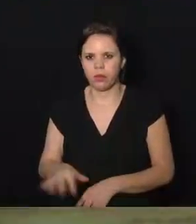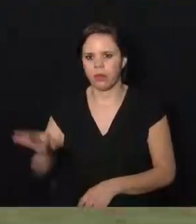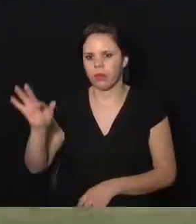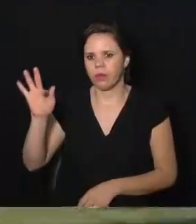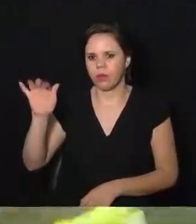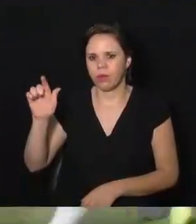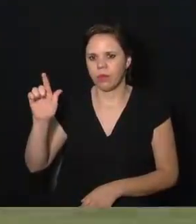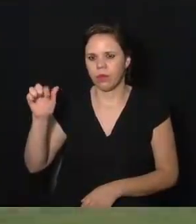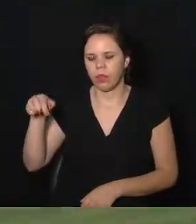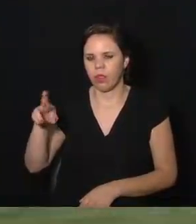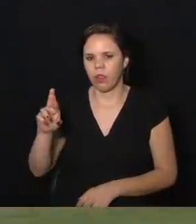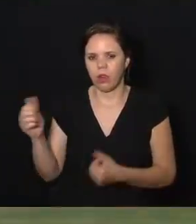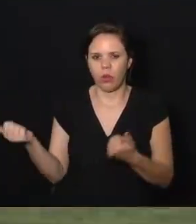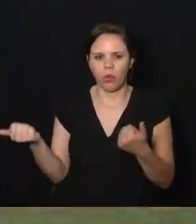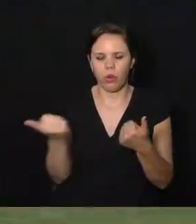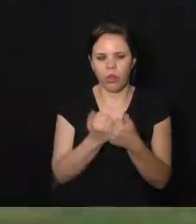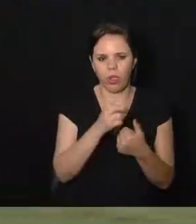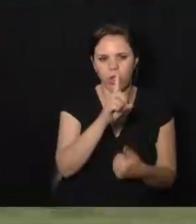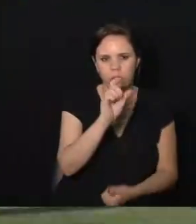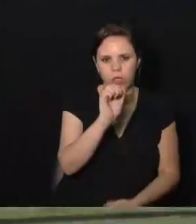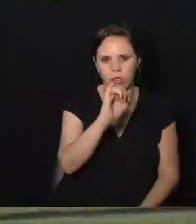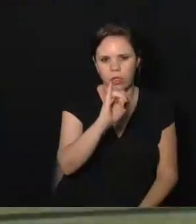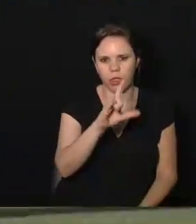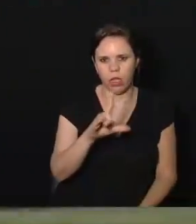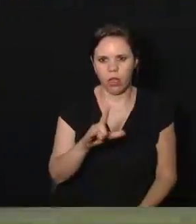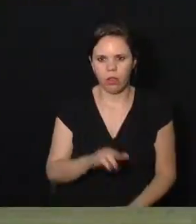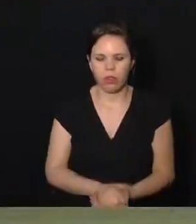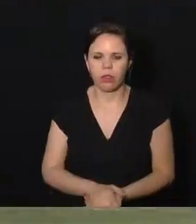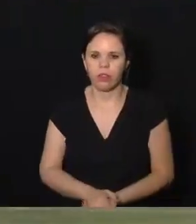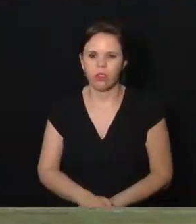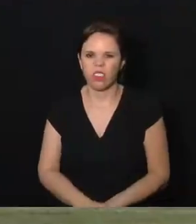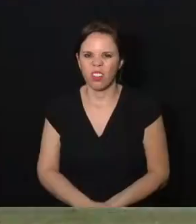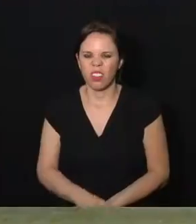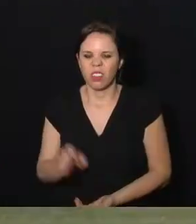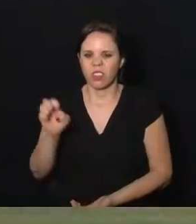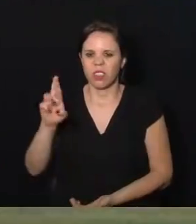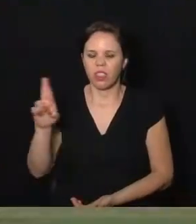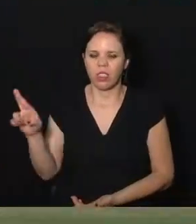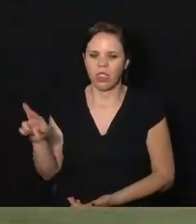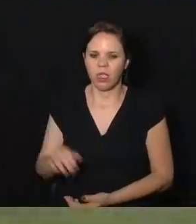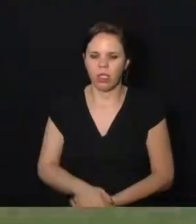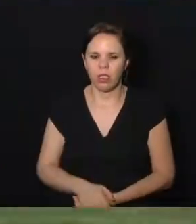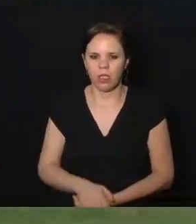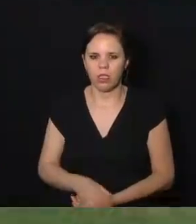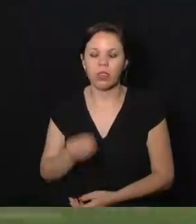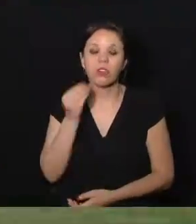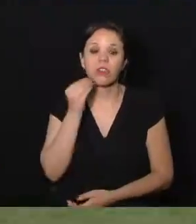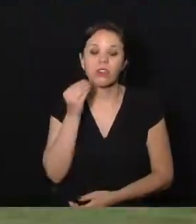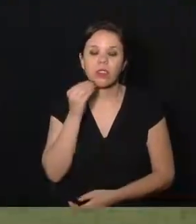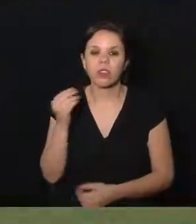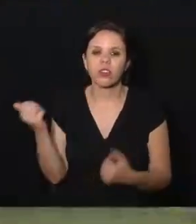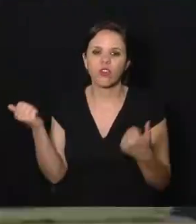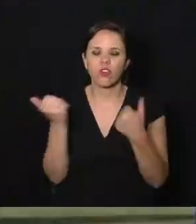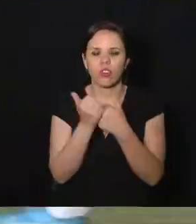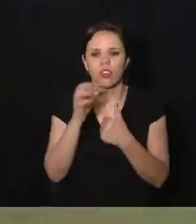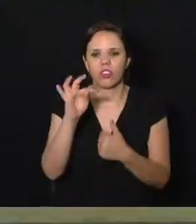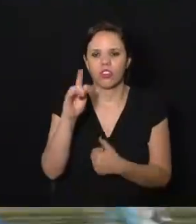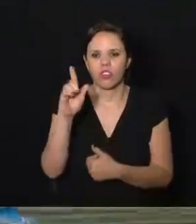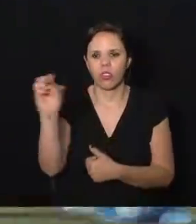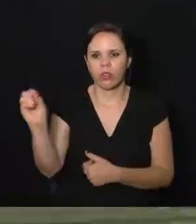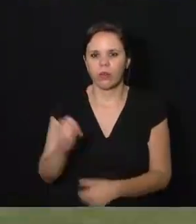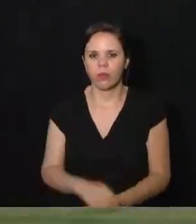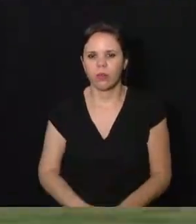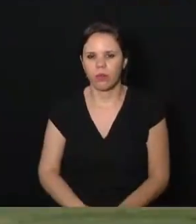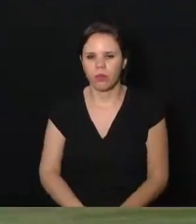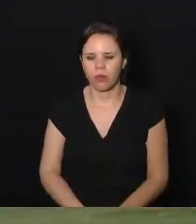de Daniel Alves na lateral direita. Na zaga, Éder Militão ganha uma chance no lugar de Thiago Silva.